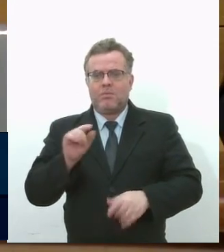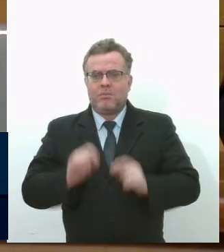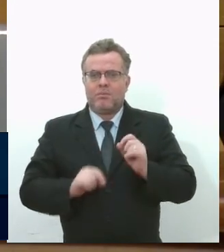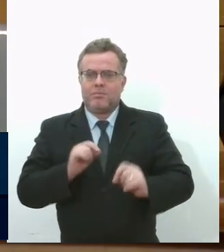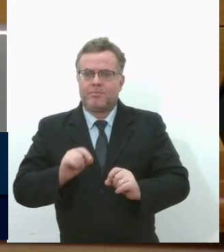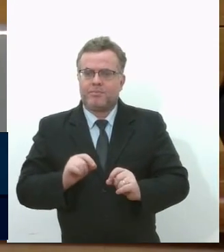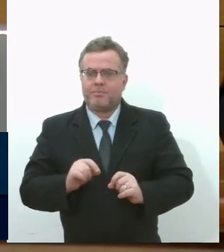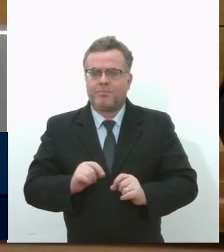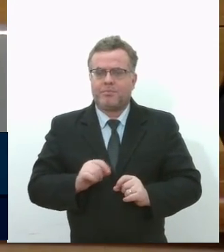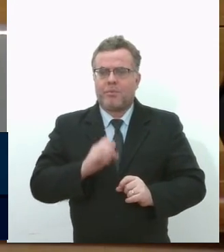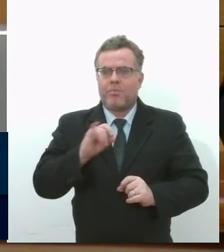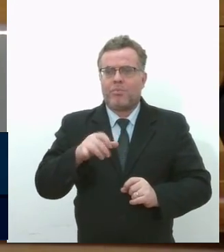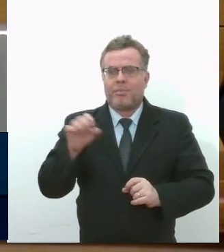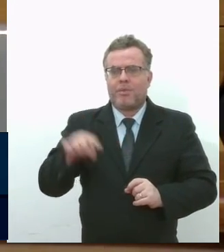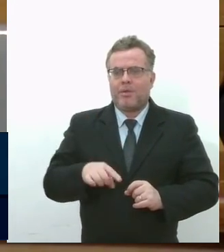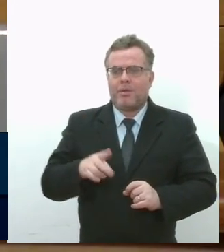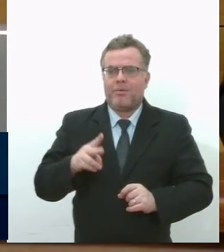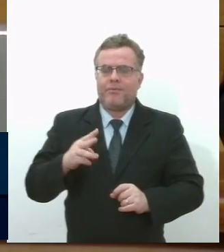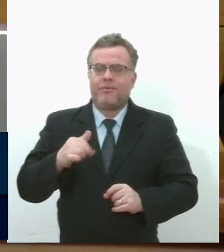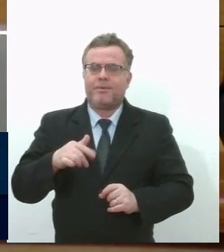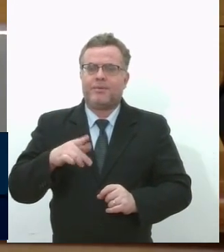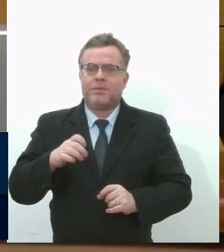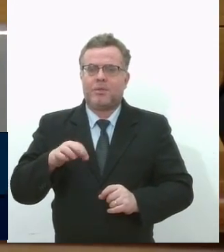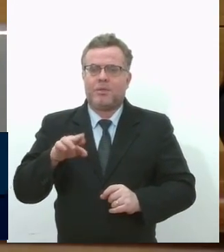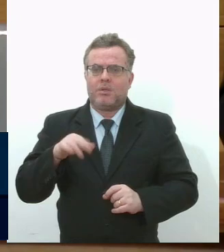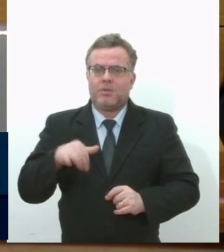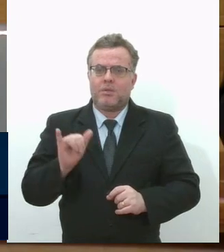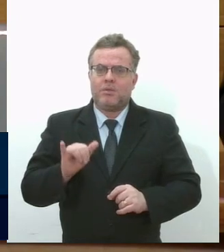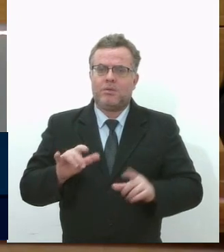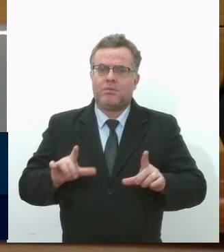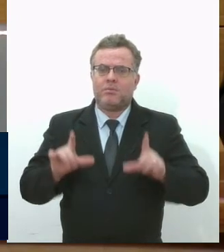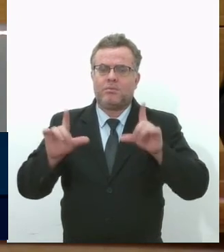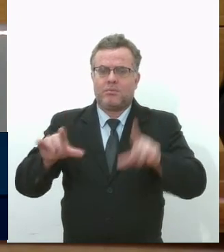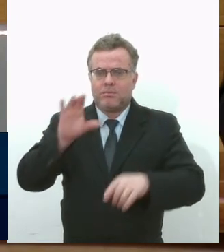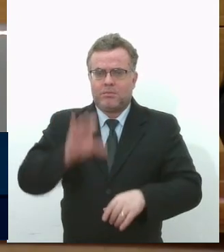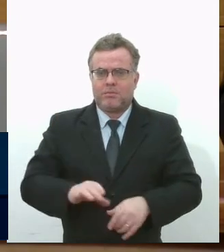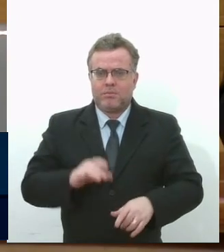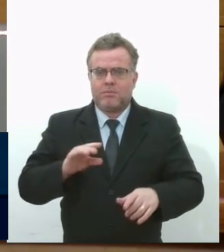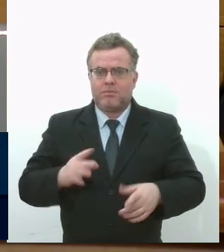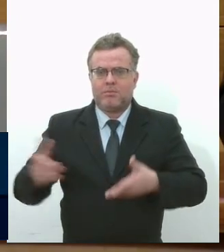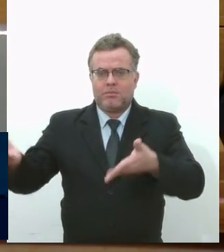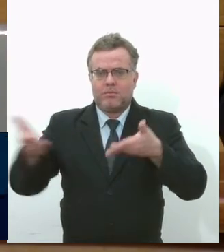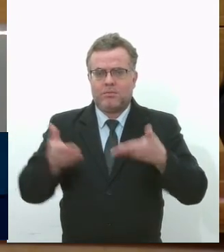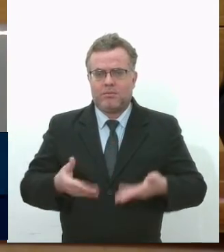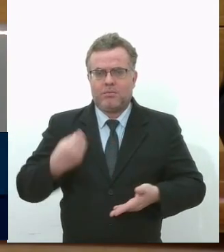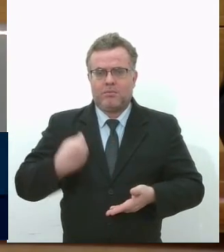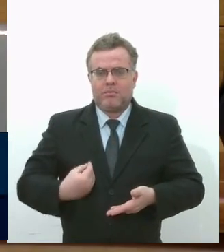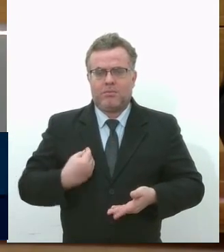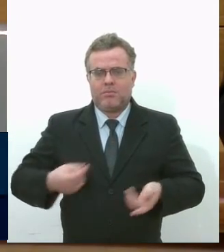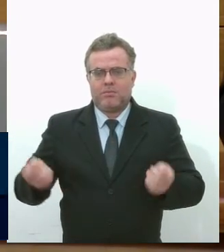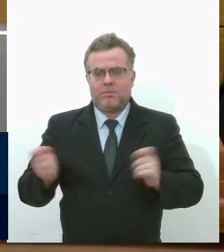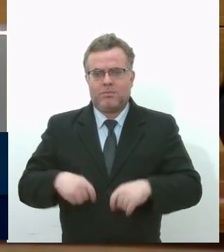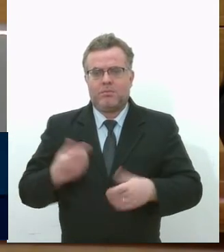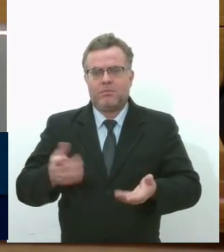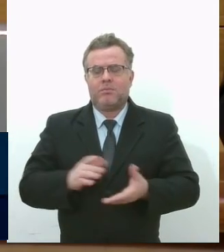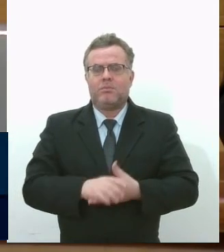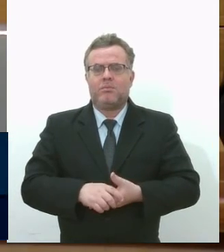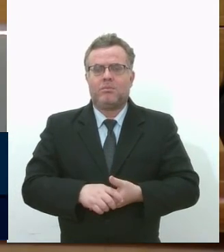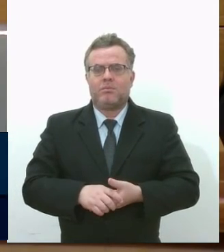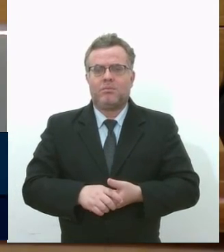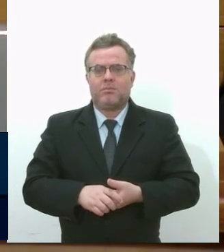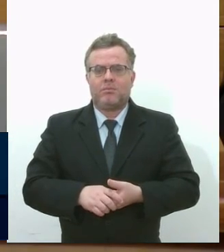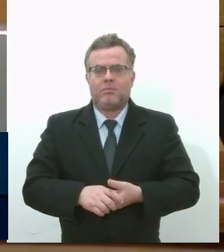Doutor José Vanderlei Neto, receberá um cidadão sergipano. Então, estão todos convidados para participar. Então, passaremos